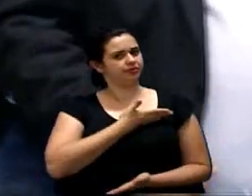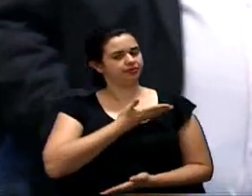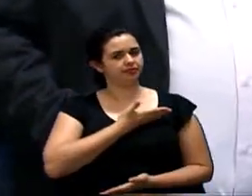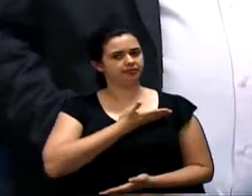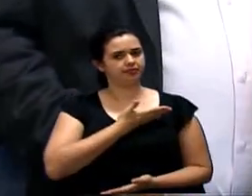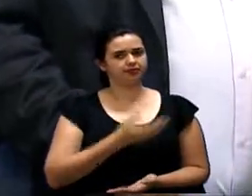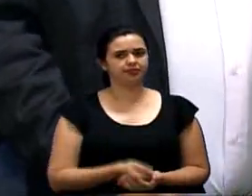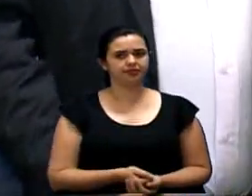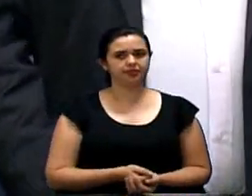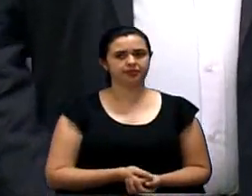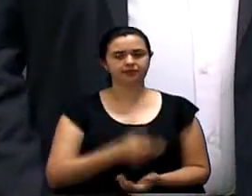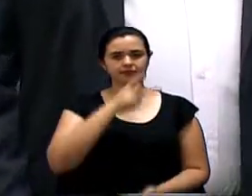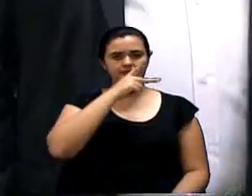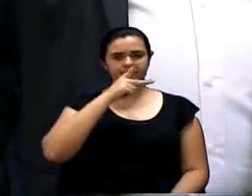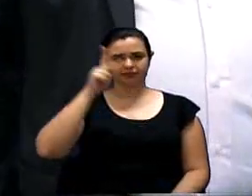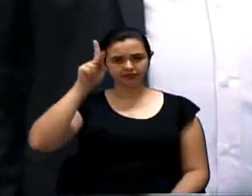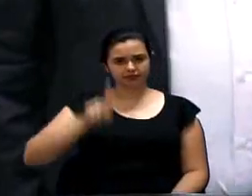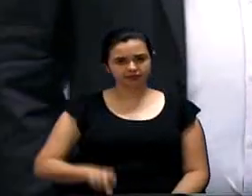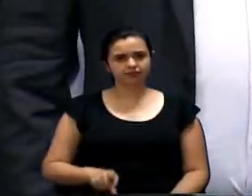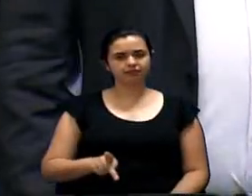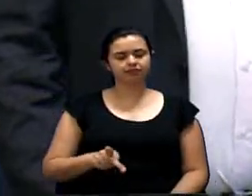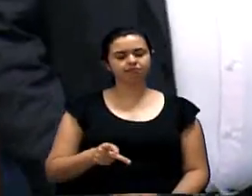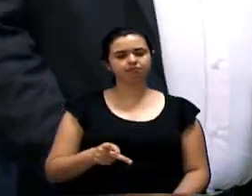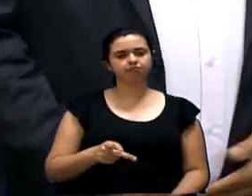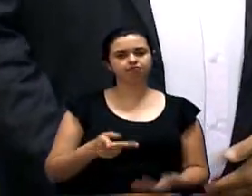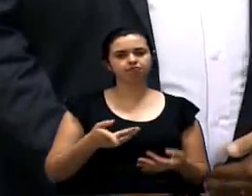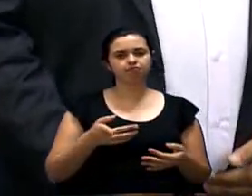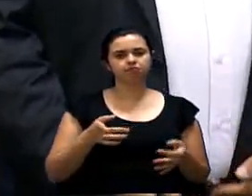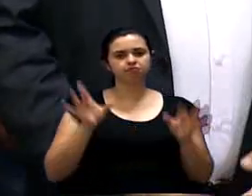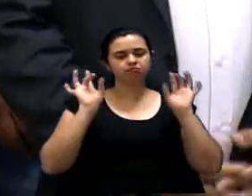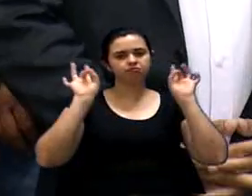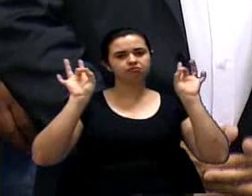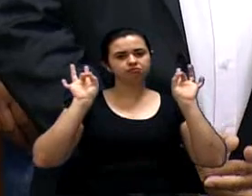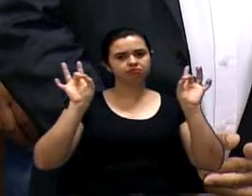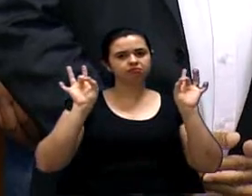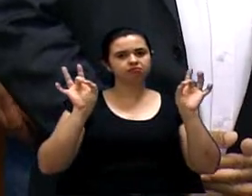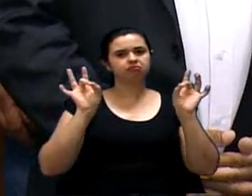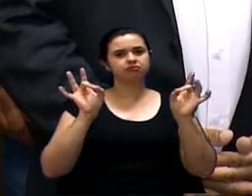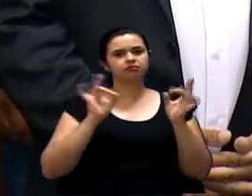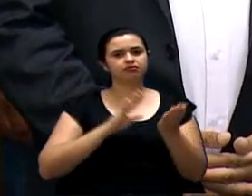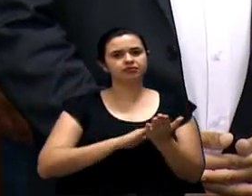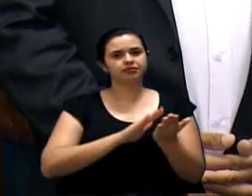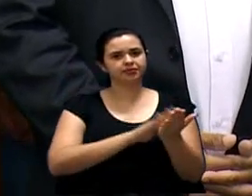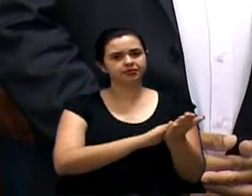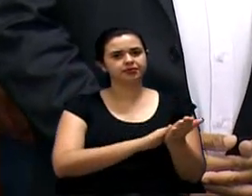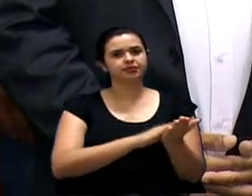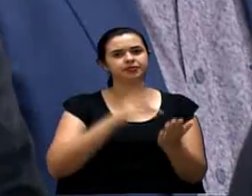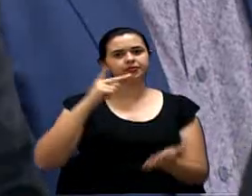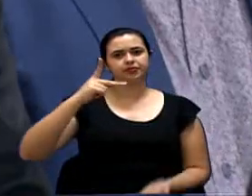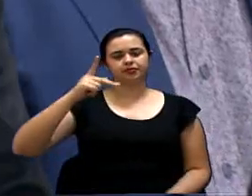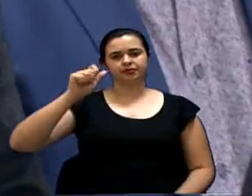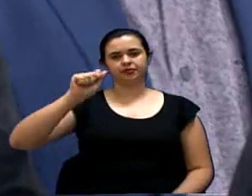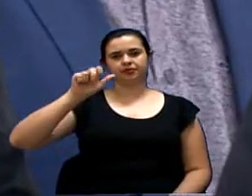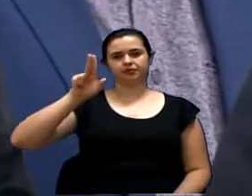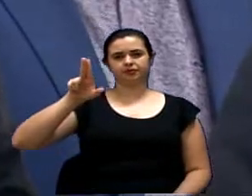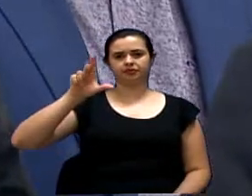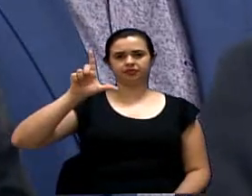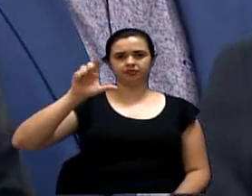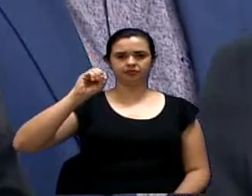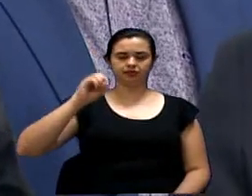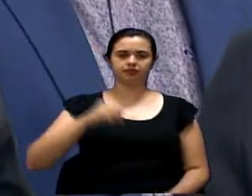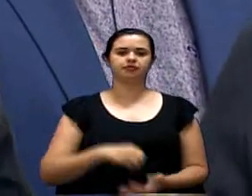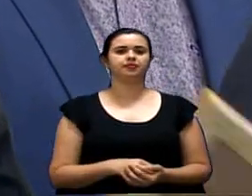Presidente, é uma honra poder fazer esse voto de congratulações ao nosso amigo aqui, o Fábio Simoa, no qual fez parte do nosso time do PTN